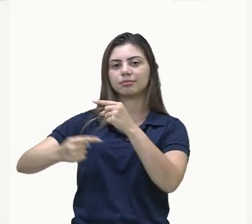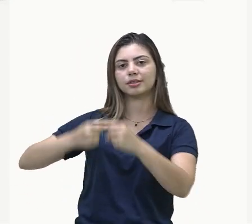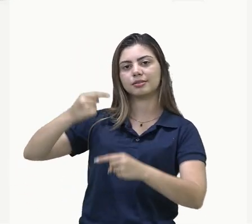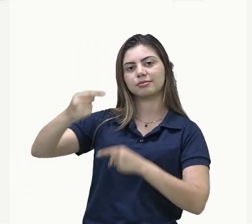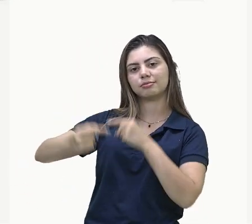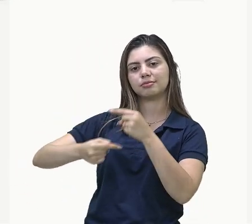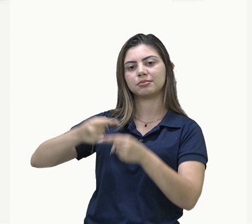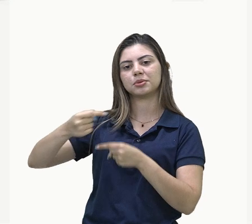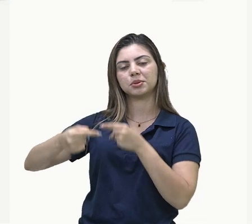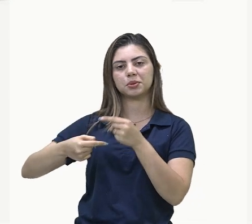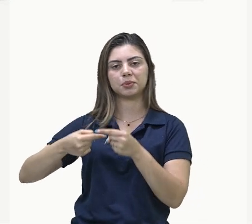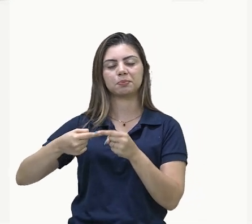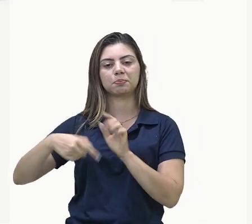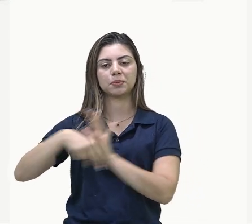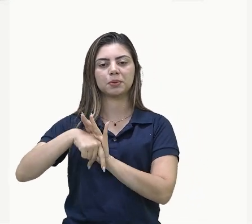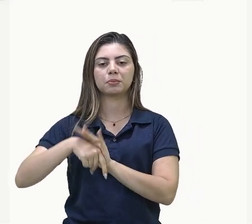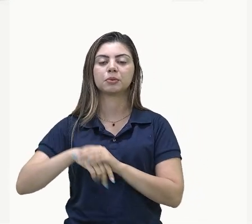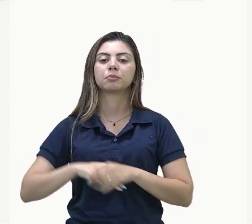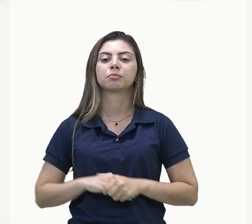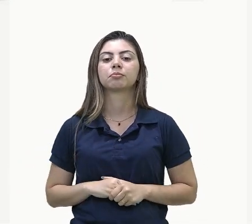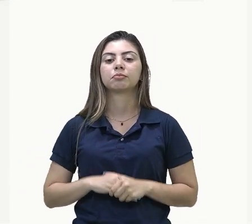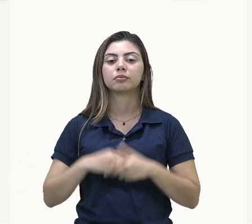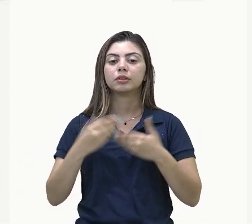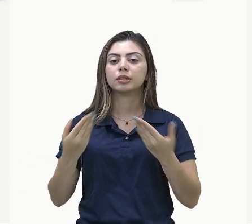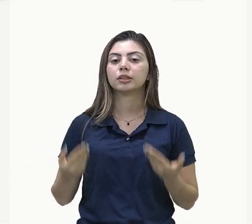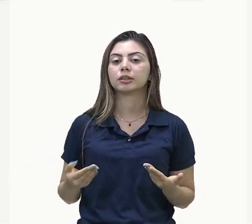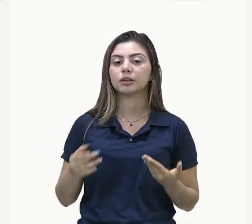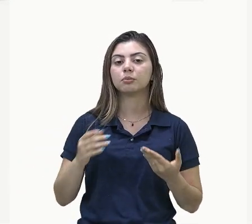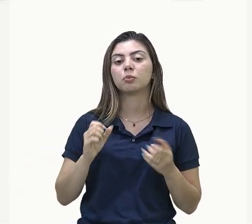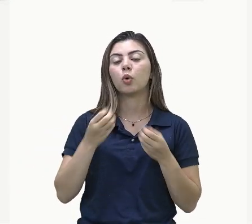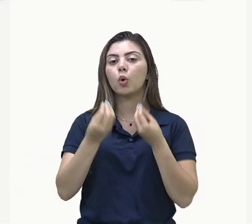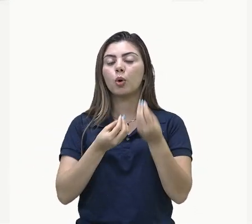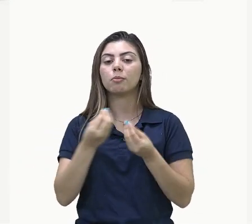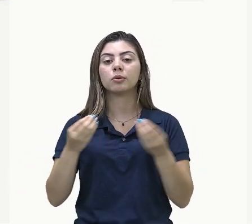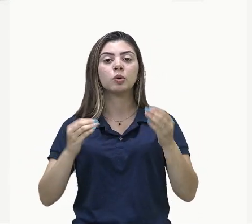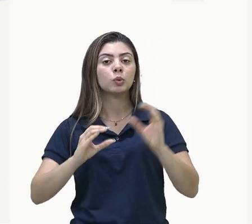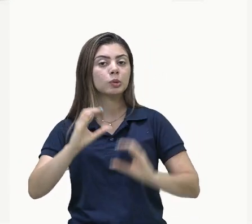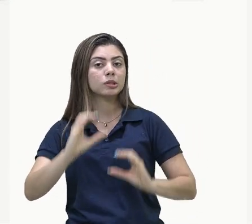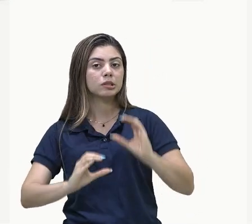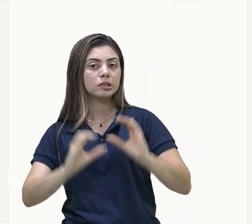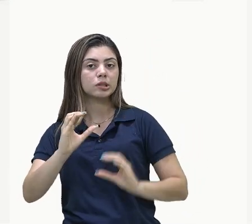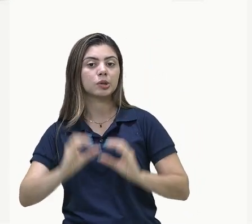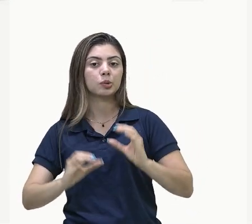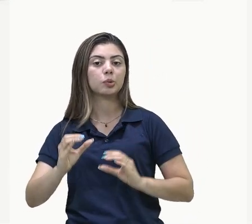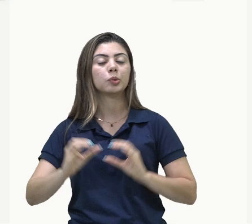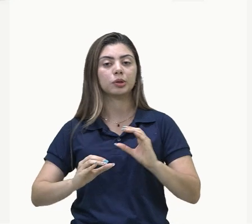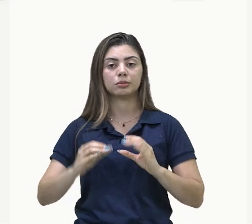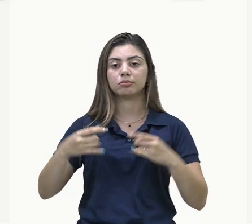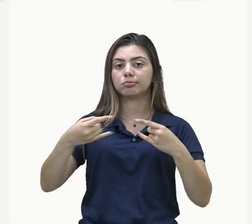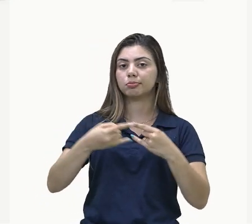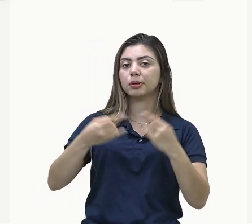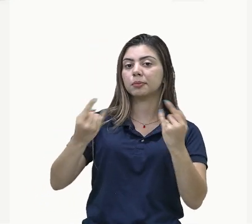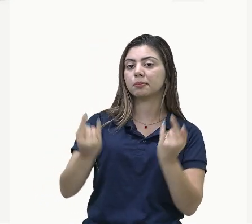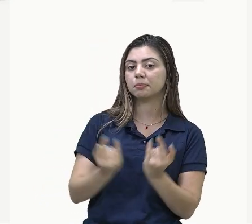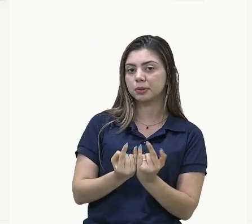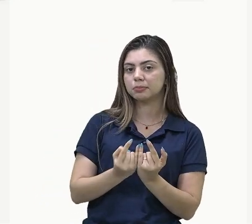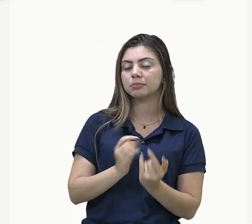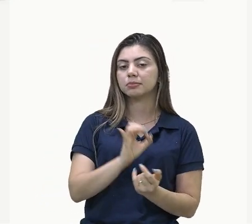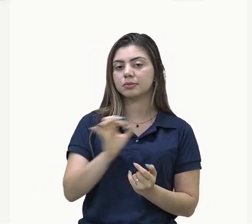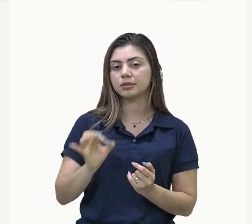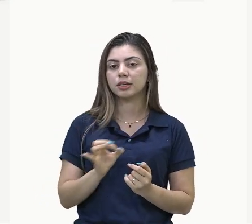Em diversas situações, podemos dispor de um circuito elétrico composto por resistores ligados